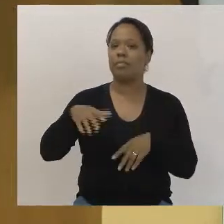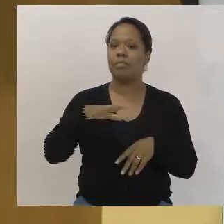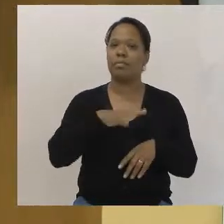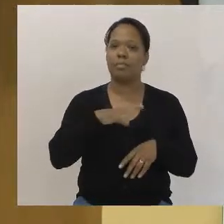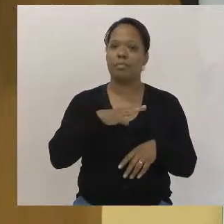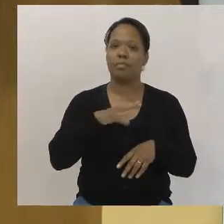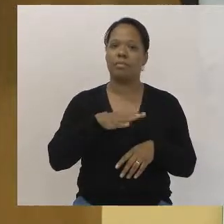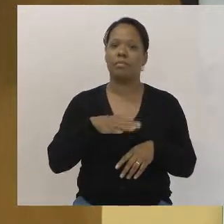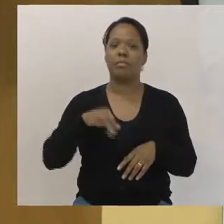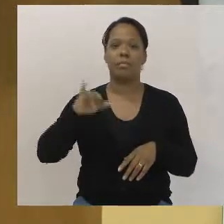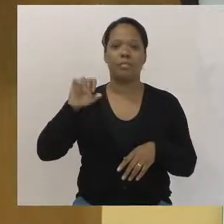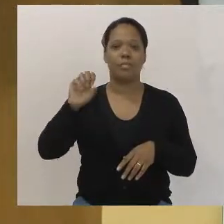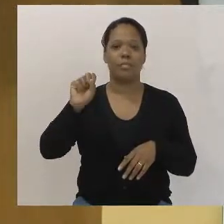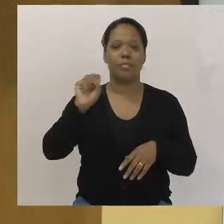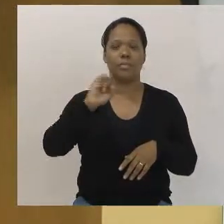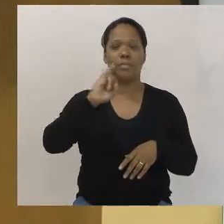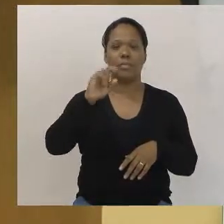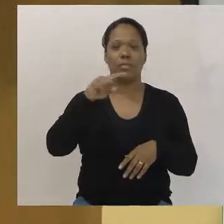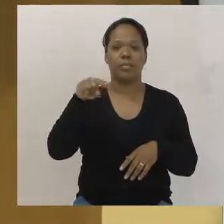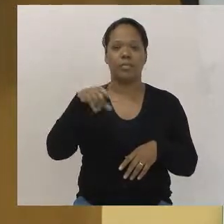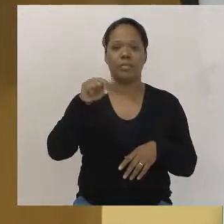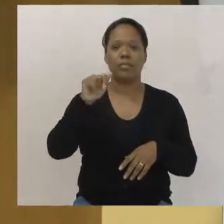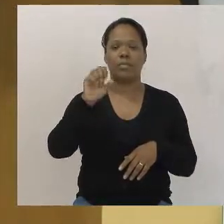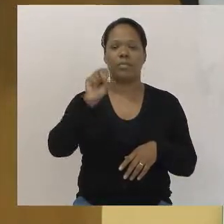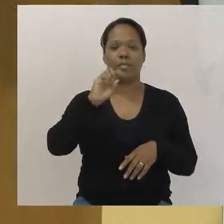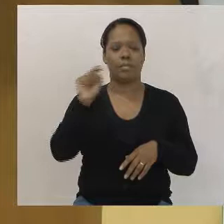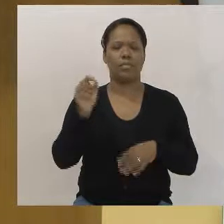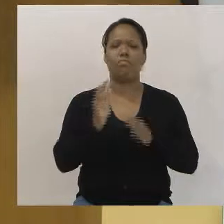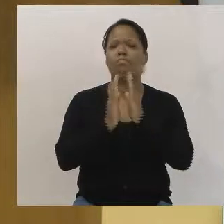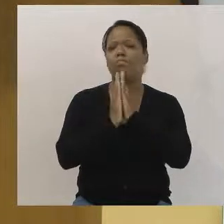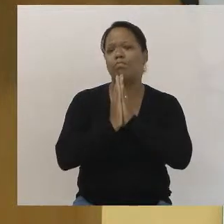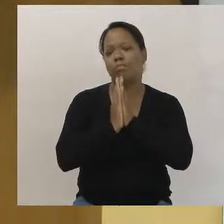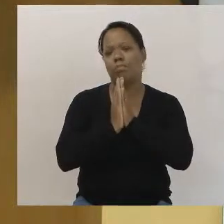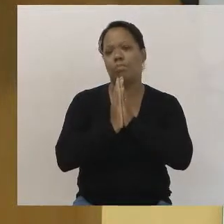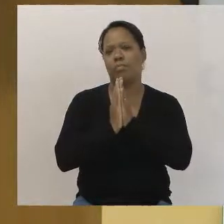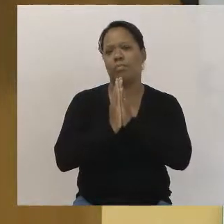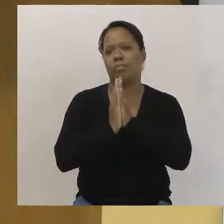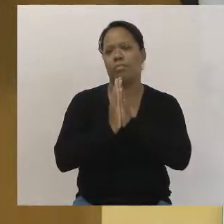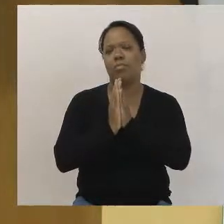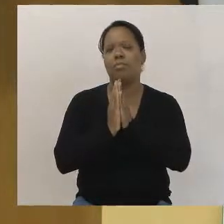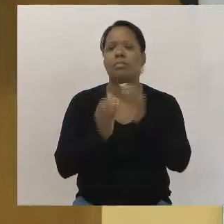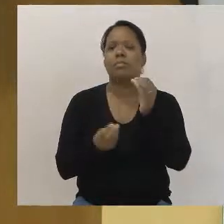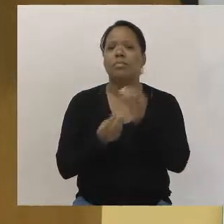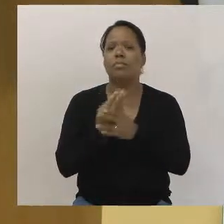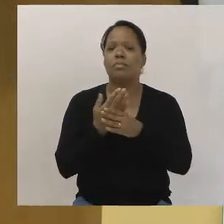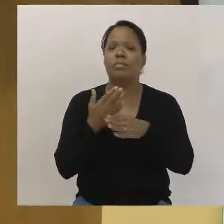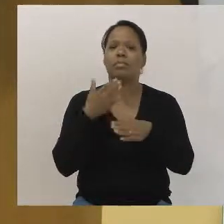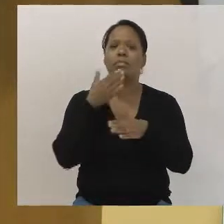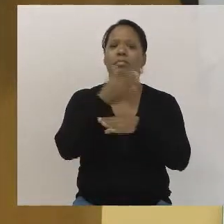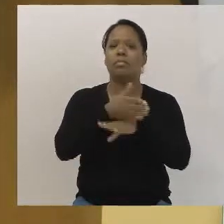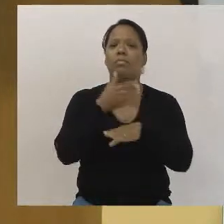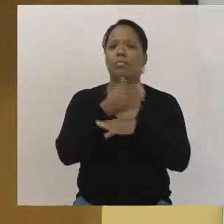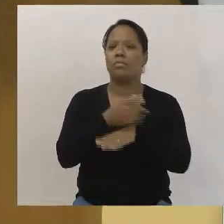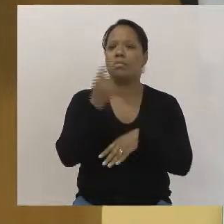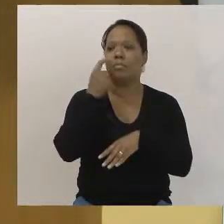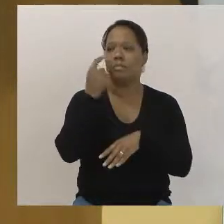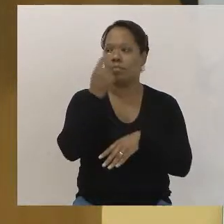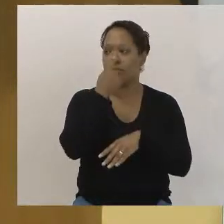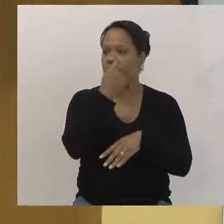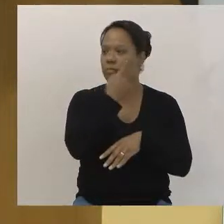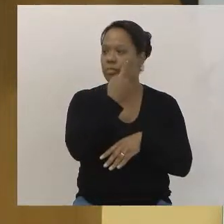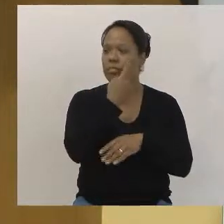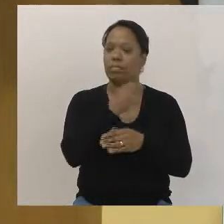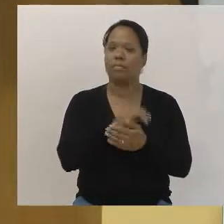já ia santana peço de favor mas o acesso que interliga o pai que minha lua o